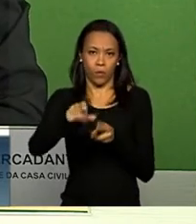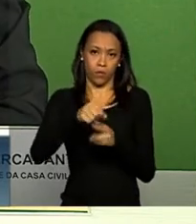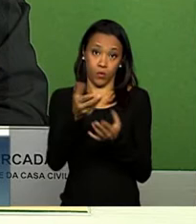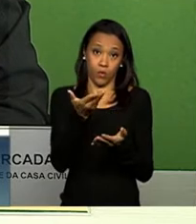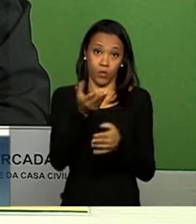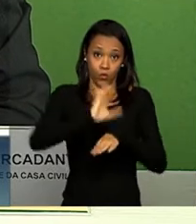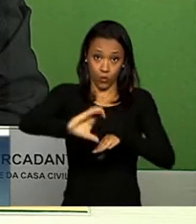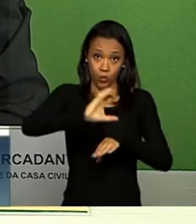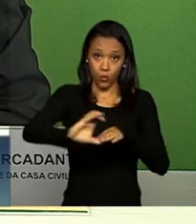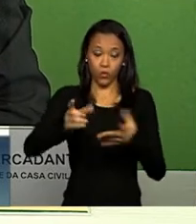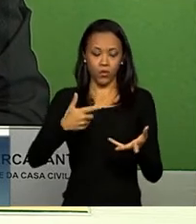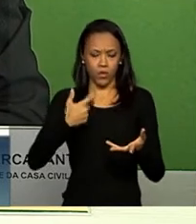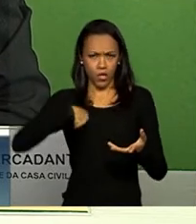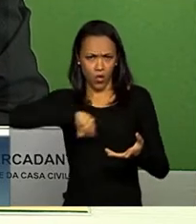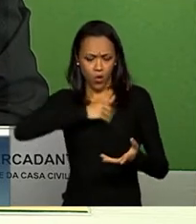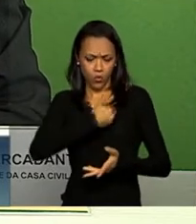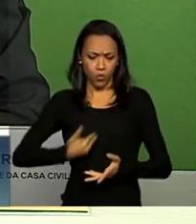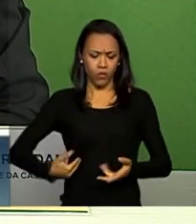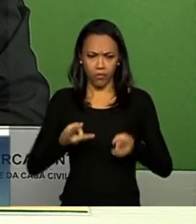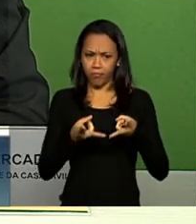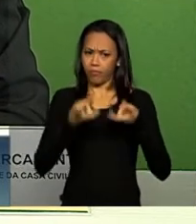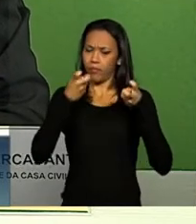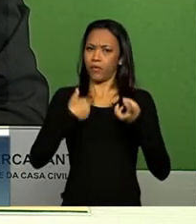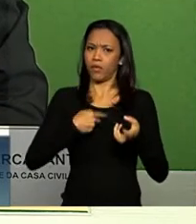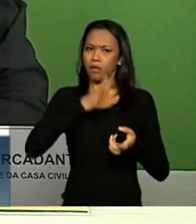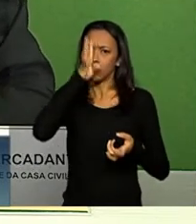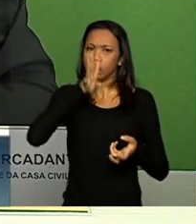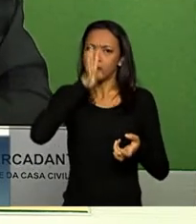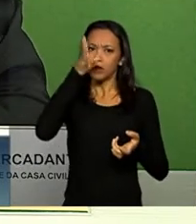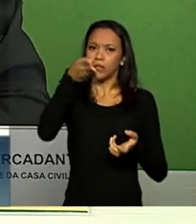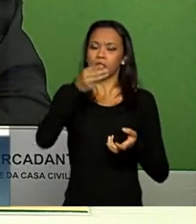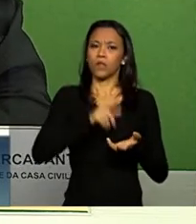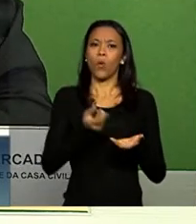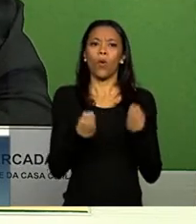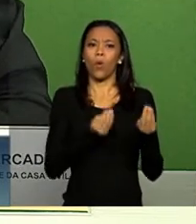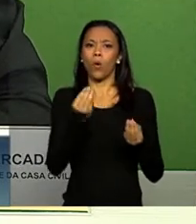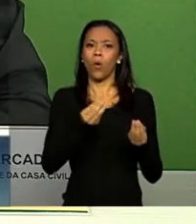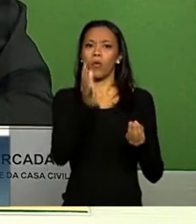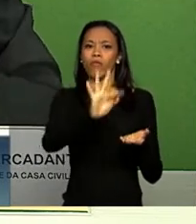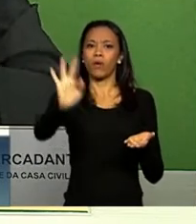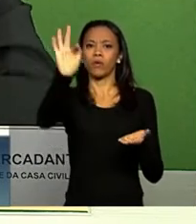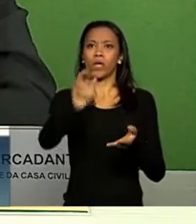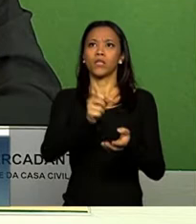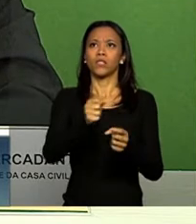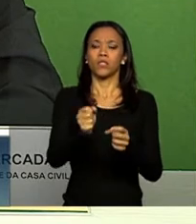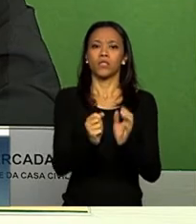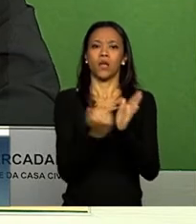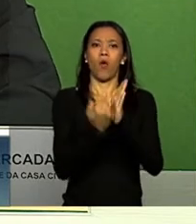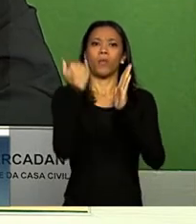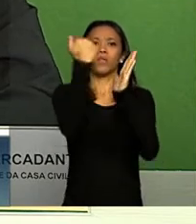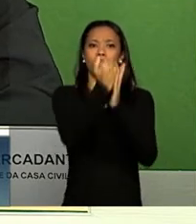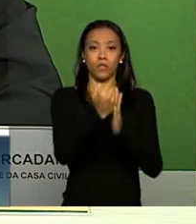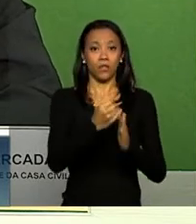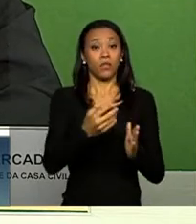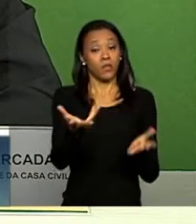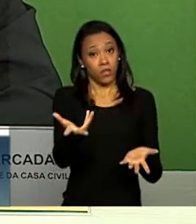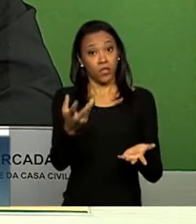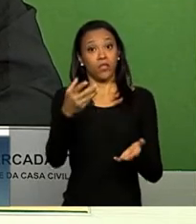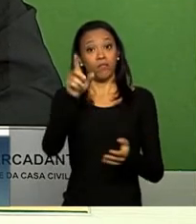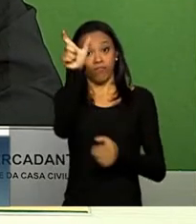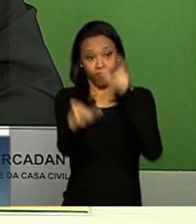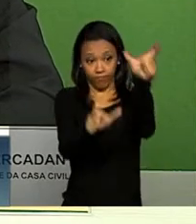que estava tendo um abuso por parte de algumas mantenedoras e que o estudante não sente. Por quê? Porque ele vai pagar isso ao longo de 10, 12